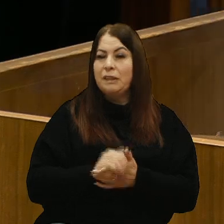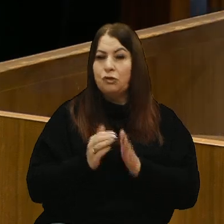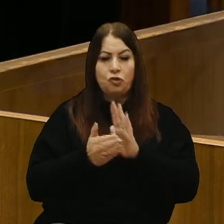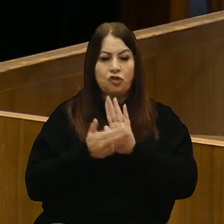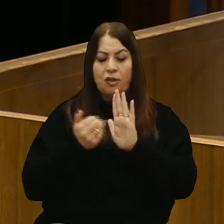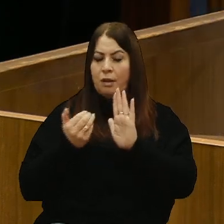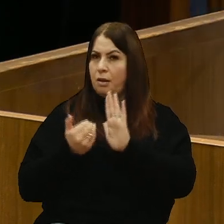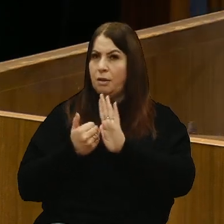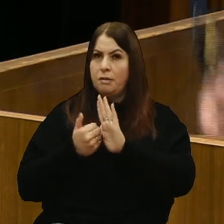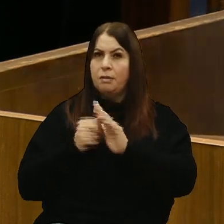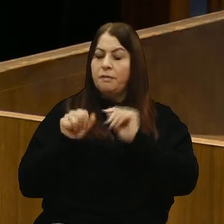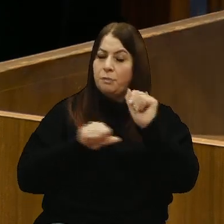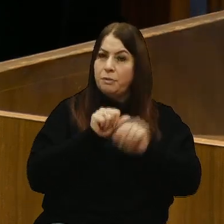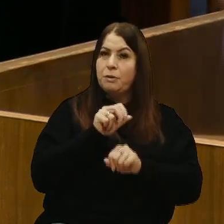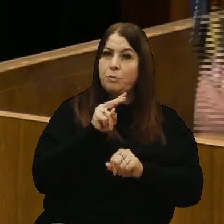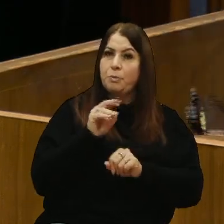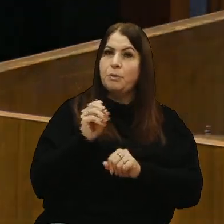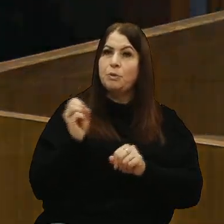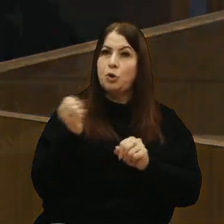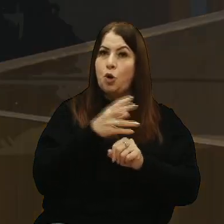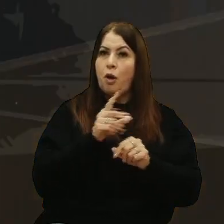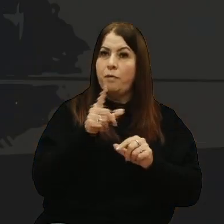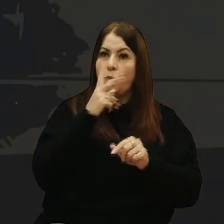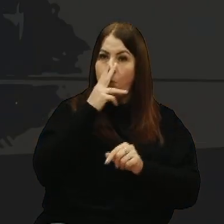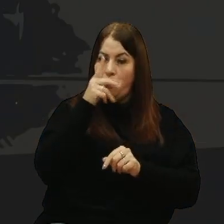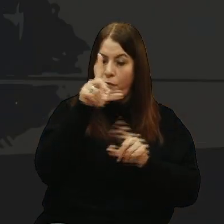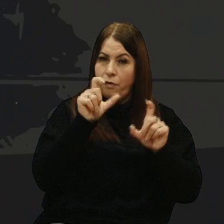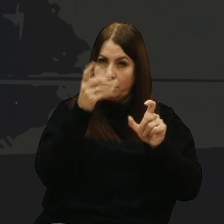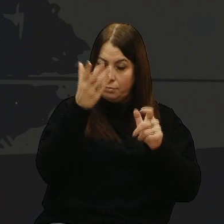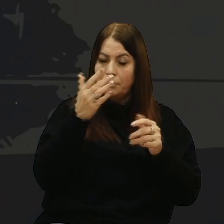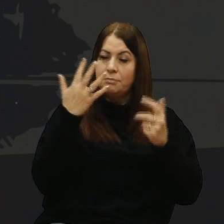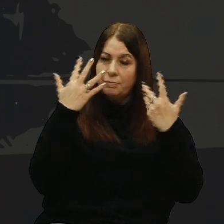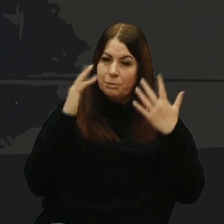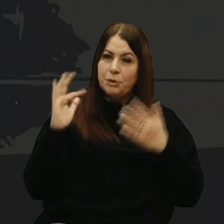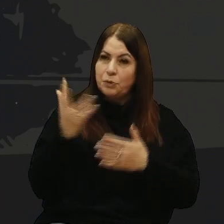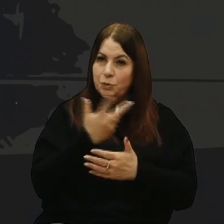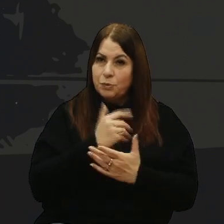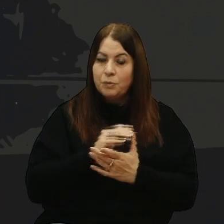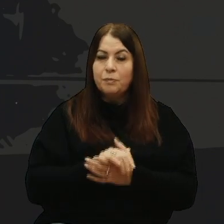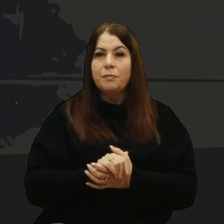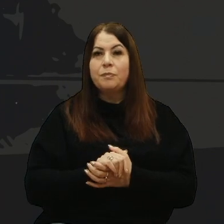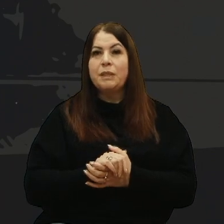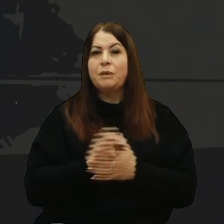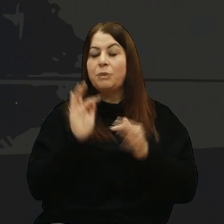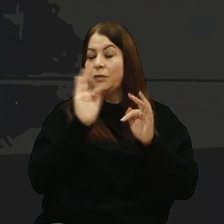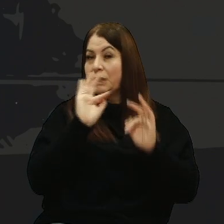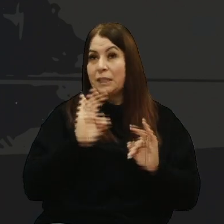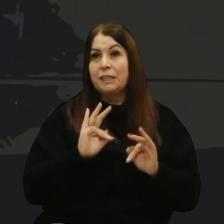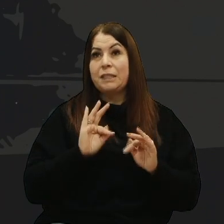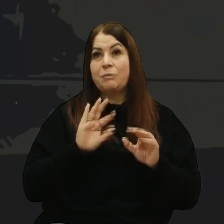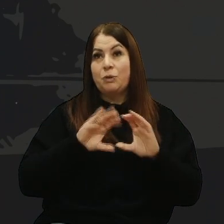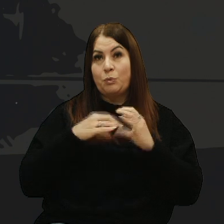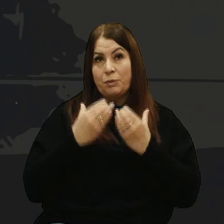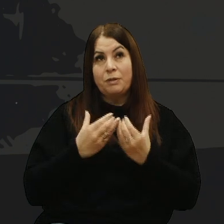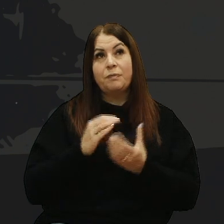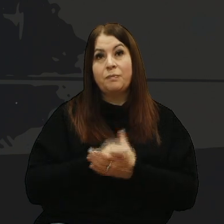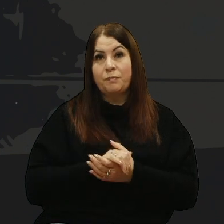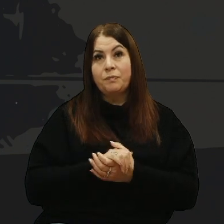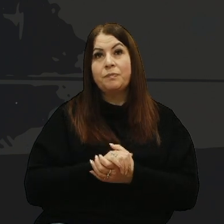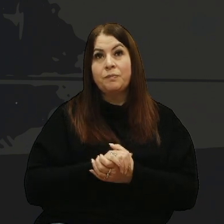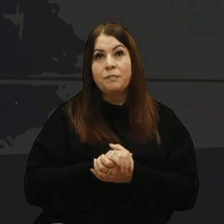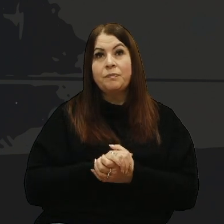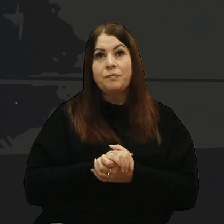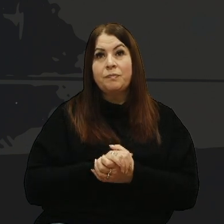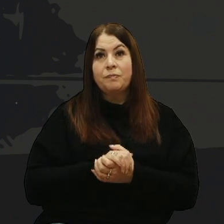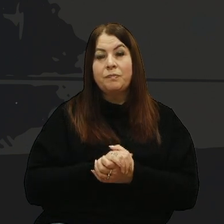desmanchada e virá uma UBS nova que está no telão aí. Parabéns a todos, eu estou muito feliz por aquela comunidade,